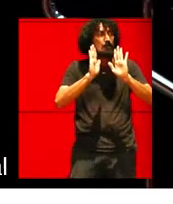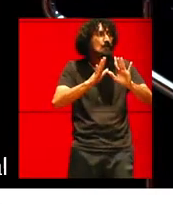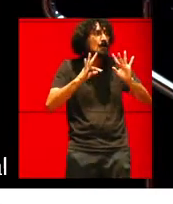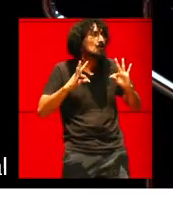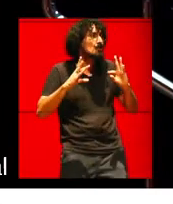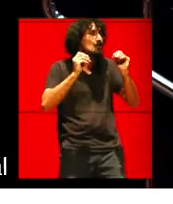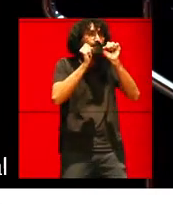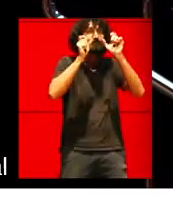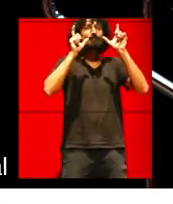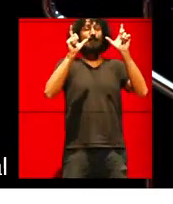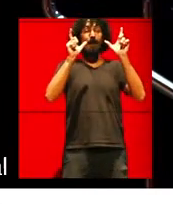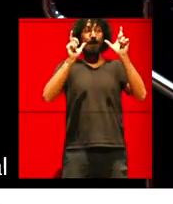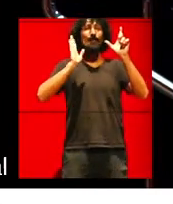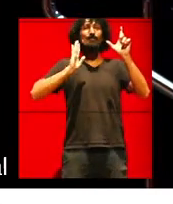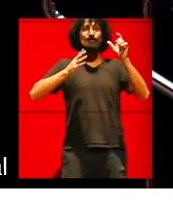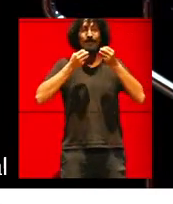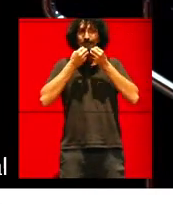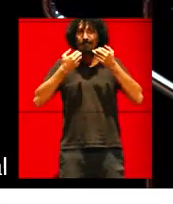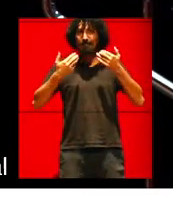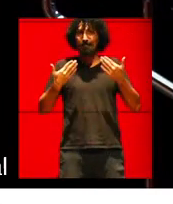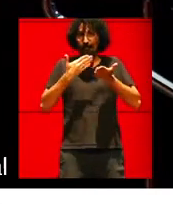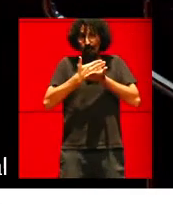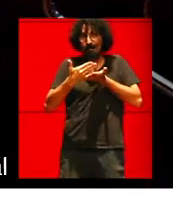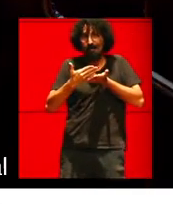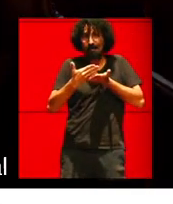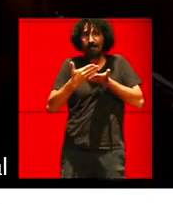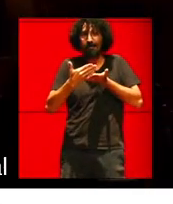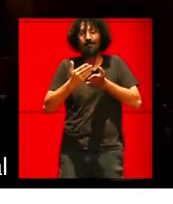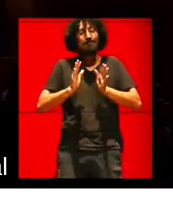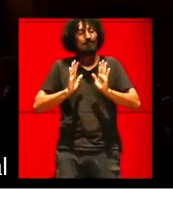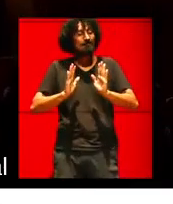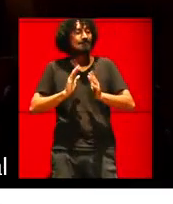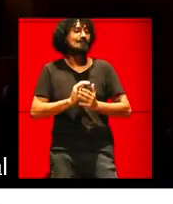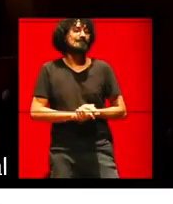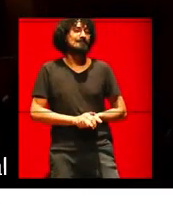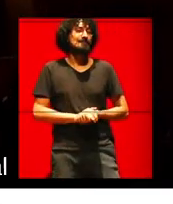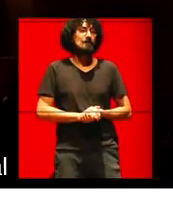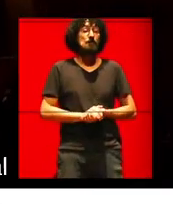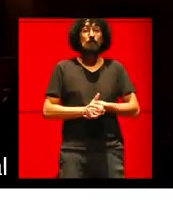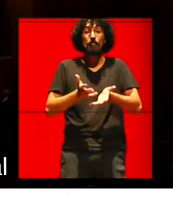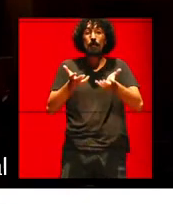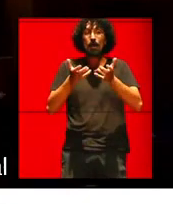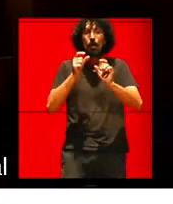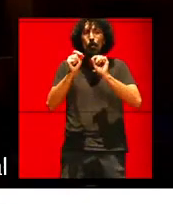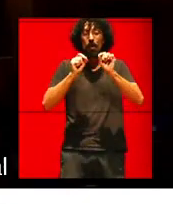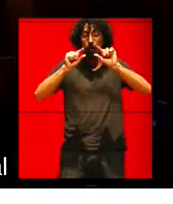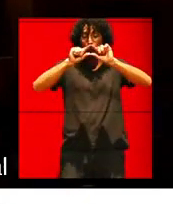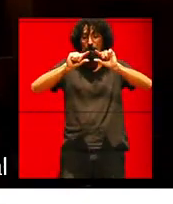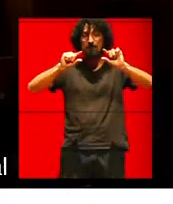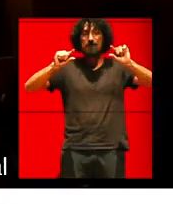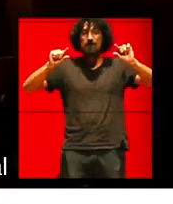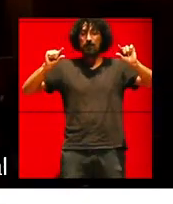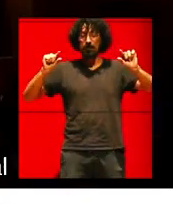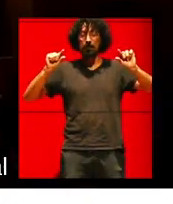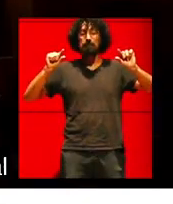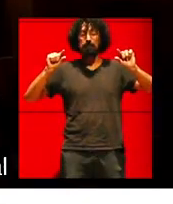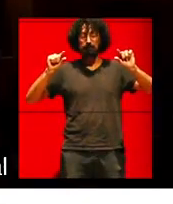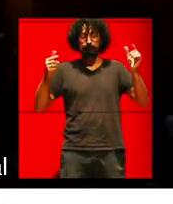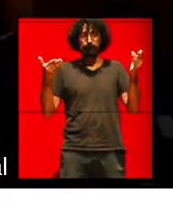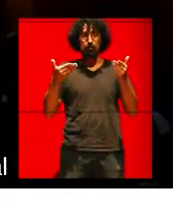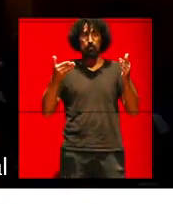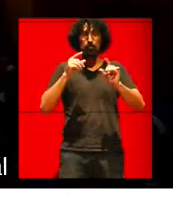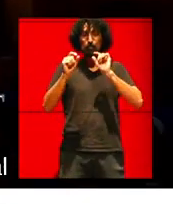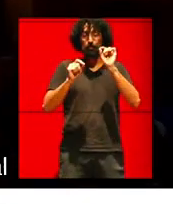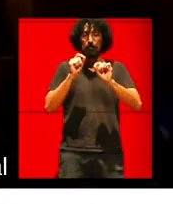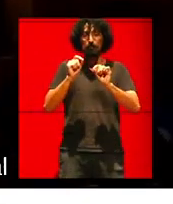Já relaxou? Pode sentar. Eu quero deixar uma frase para vocês para esse dia, que